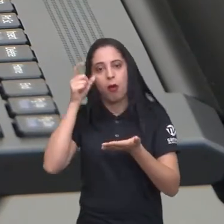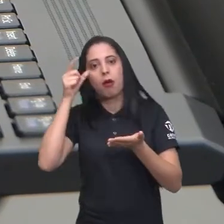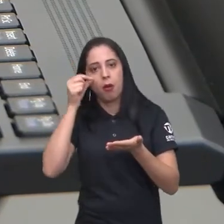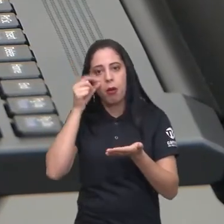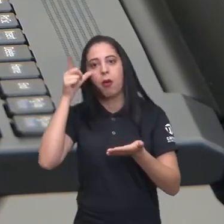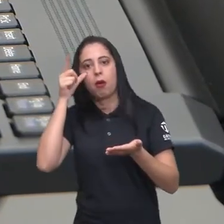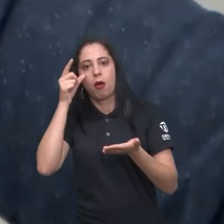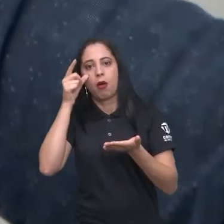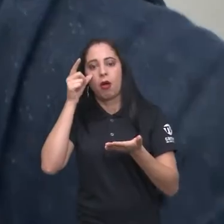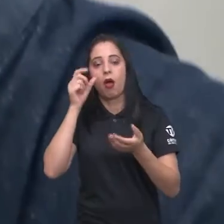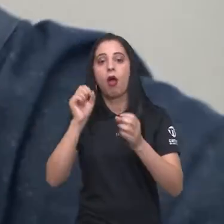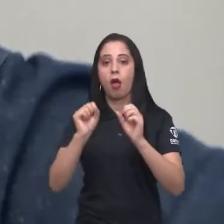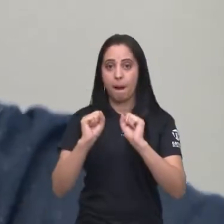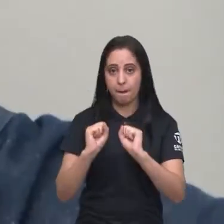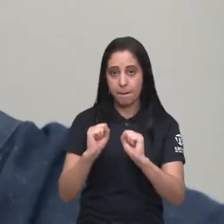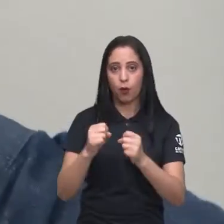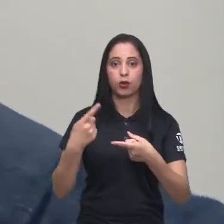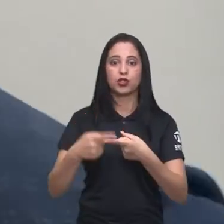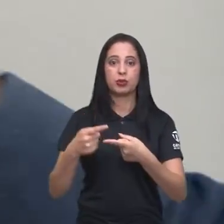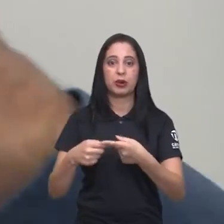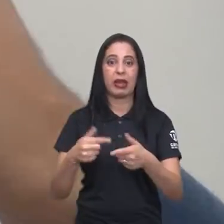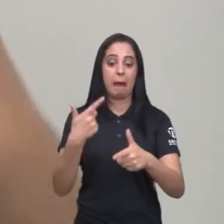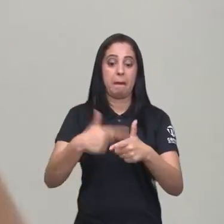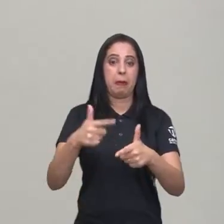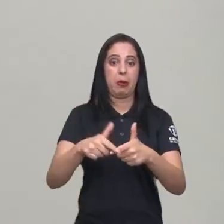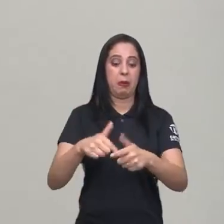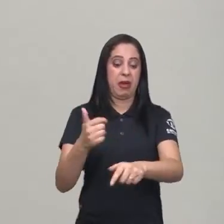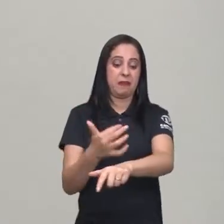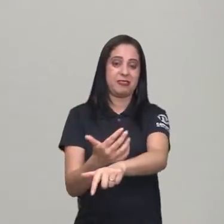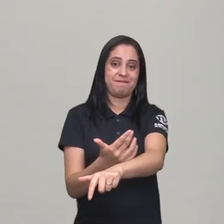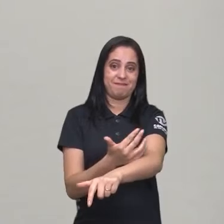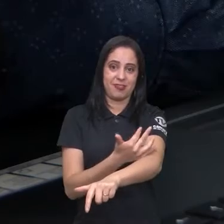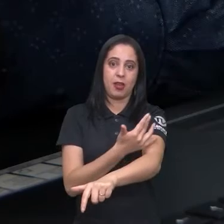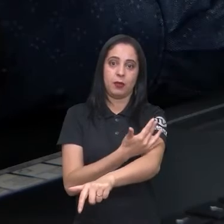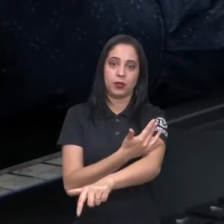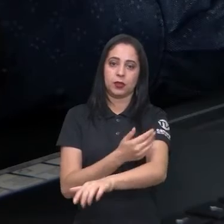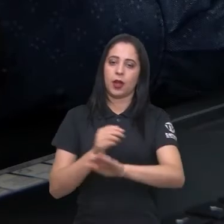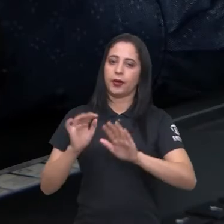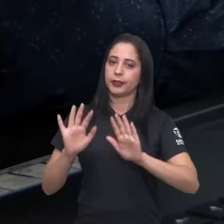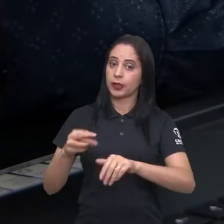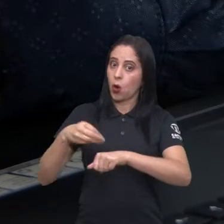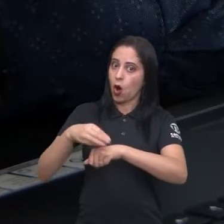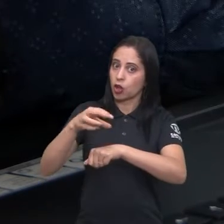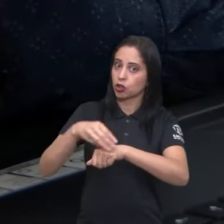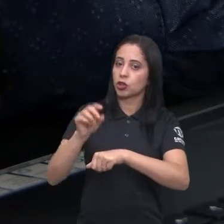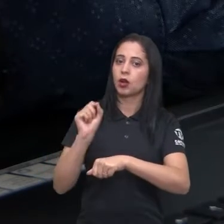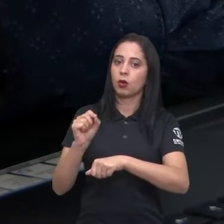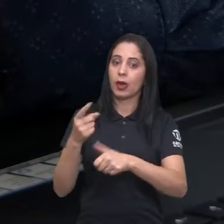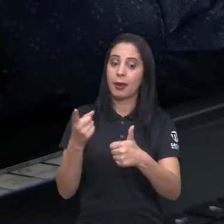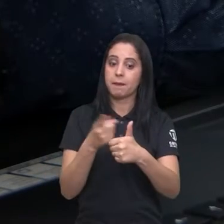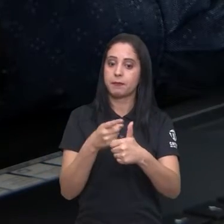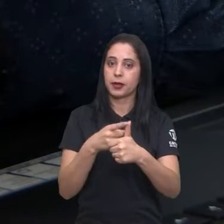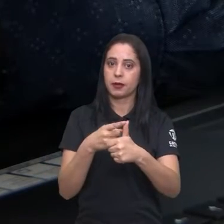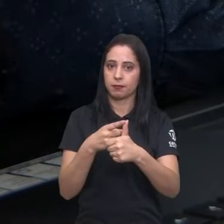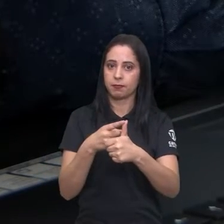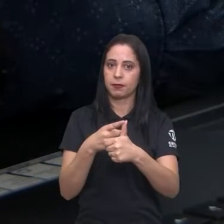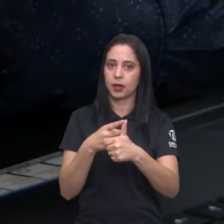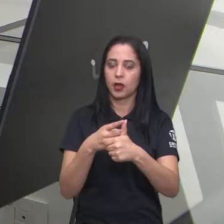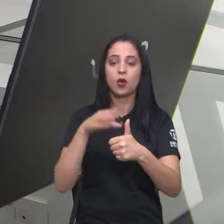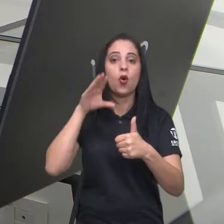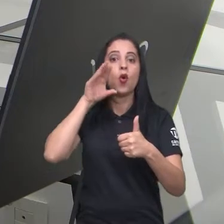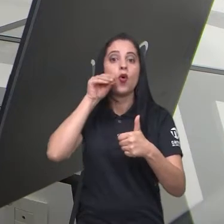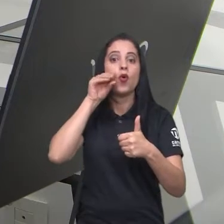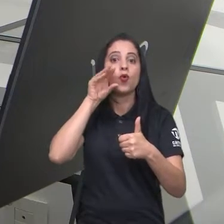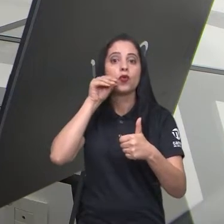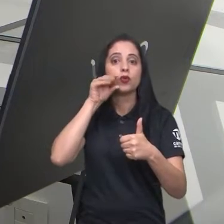fatores alérgicos podem se manifestar por questões emocionais. Nesses casos, ele recomenda que o primeiro passo é